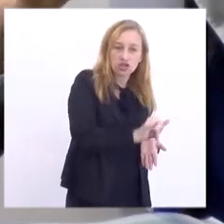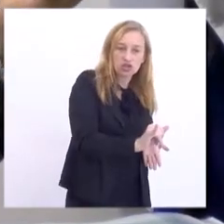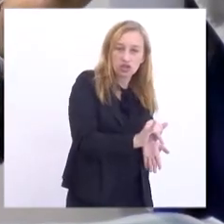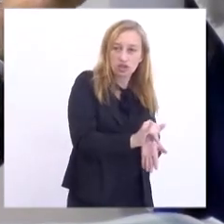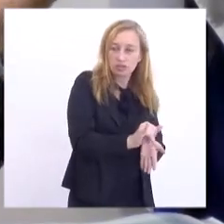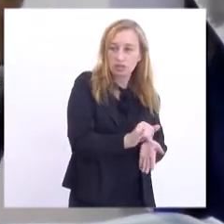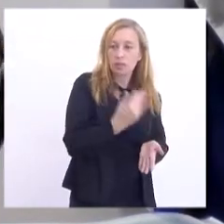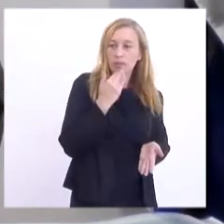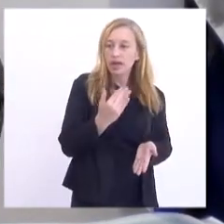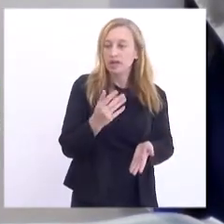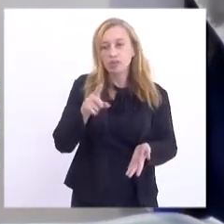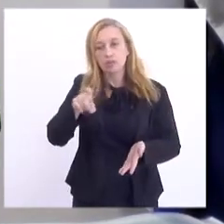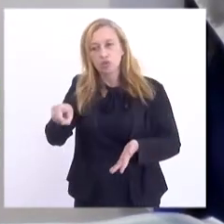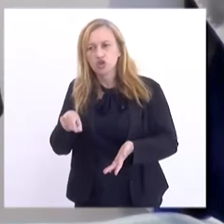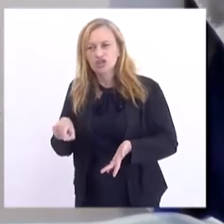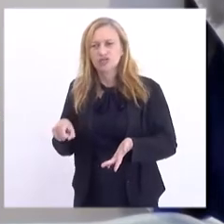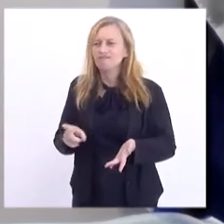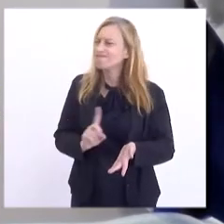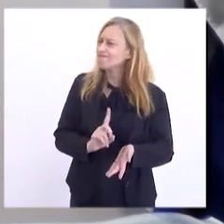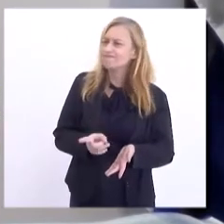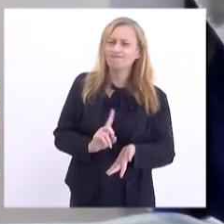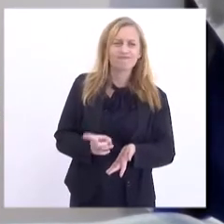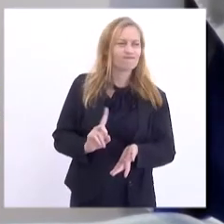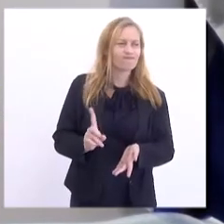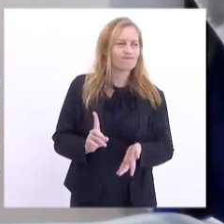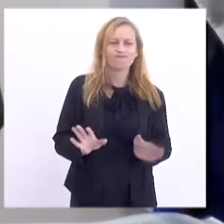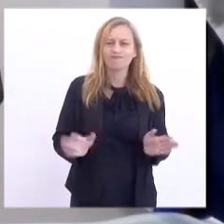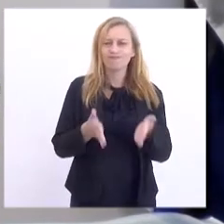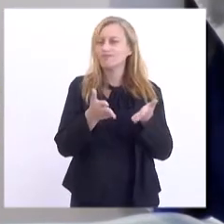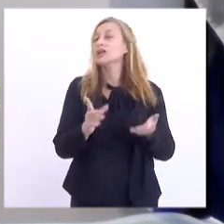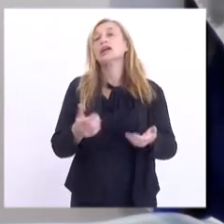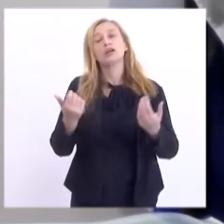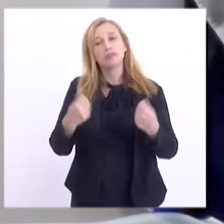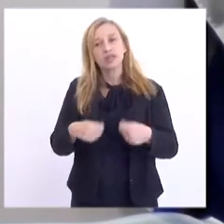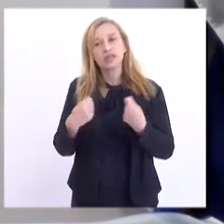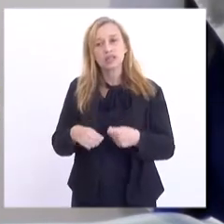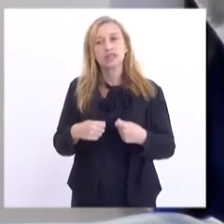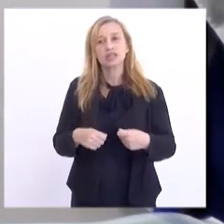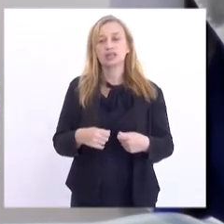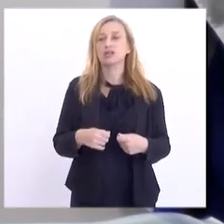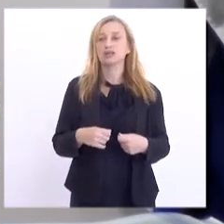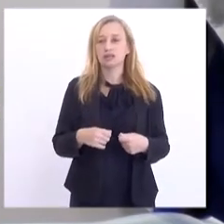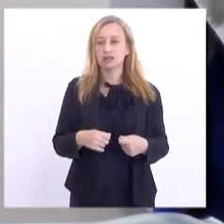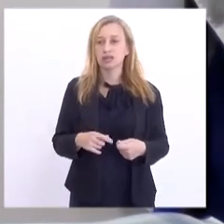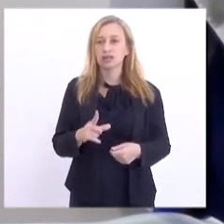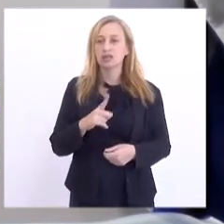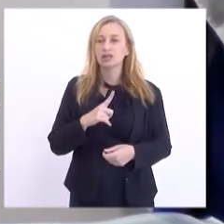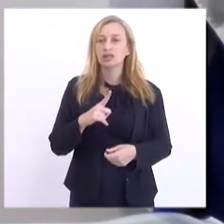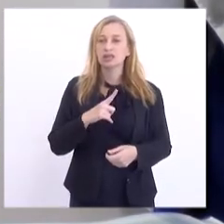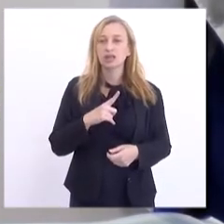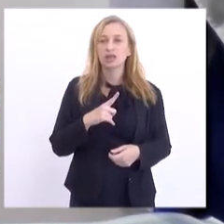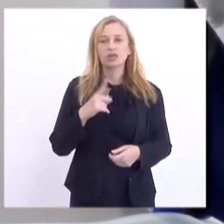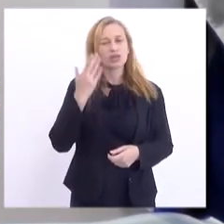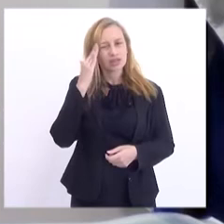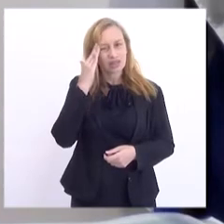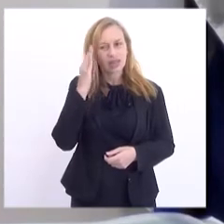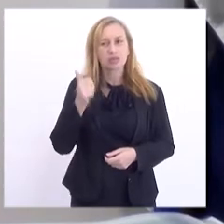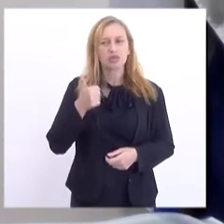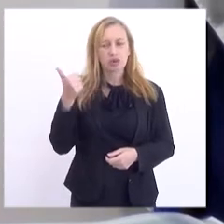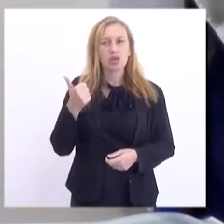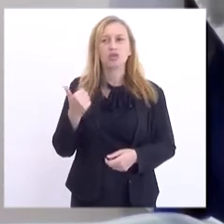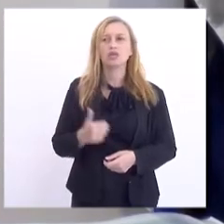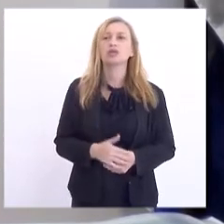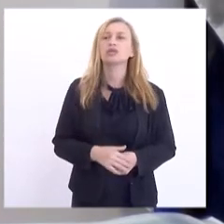secretário Y as coisas não são pelos impulsos tem que ter um Ground de racionalidade